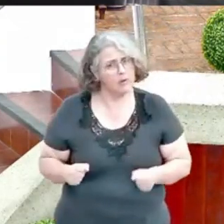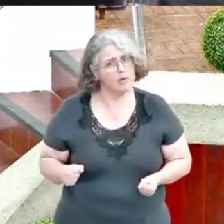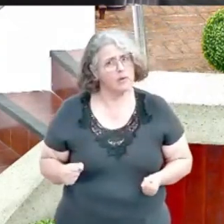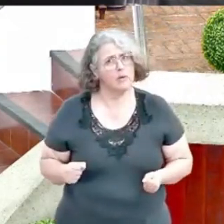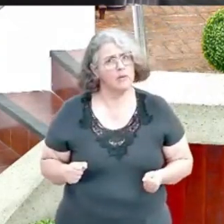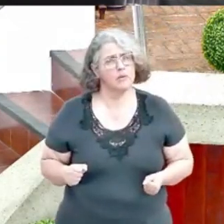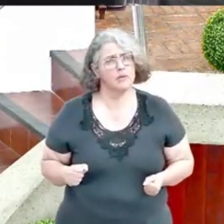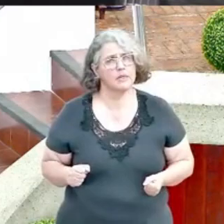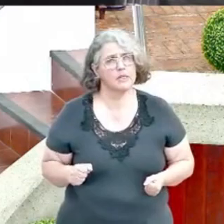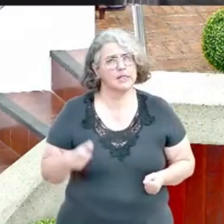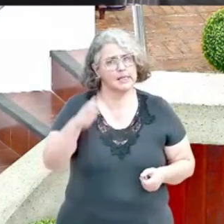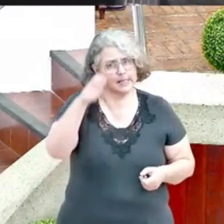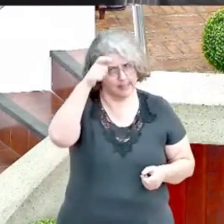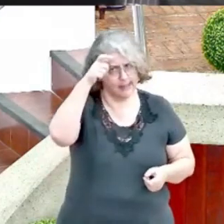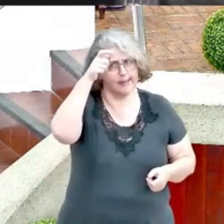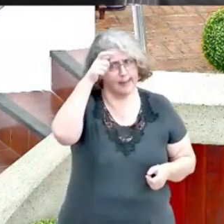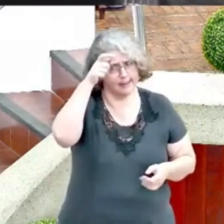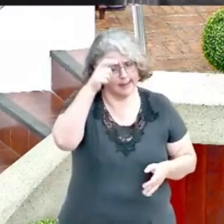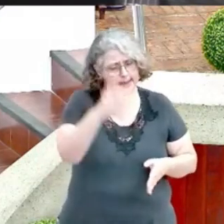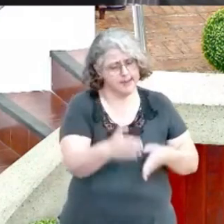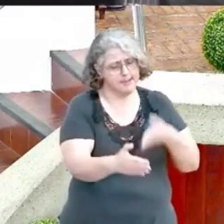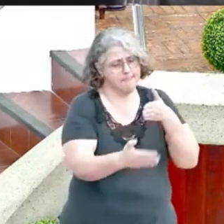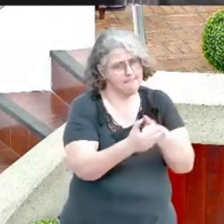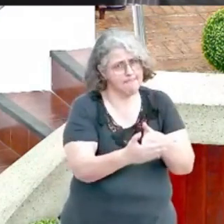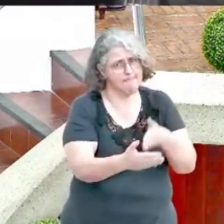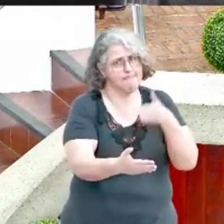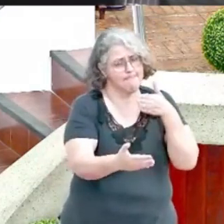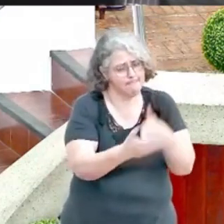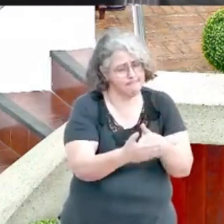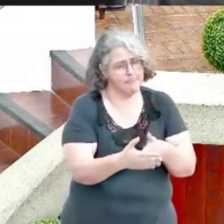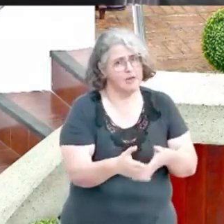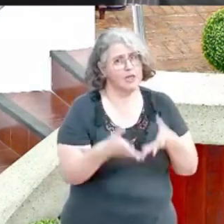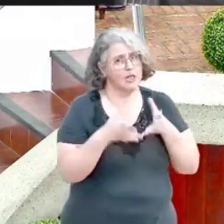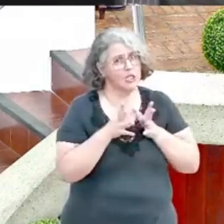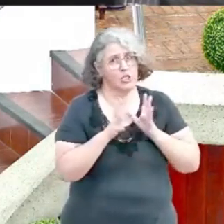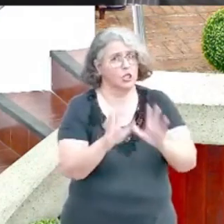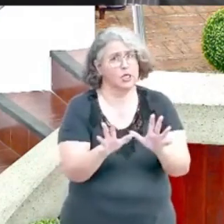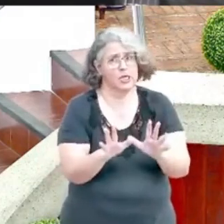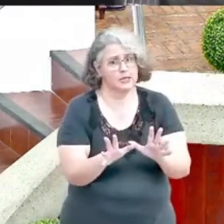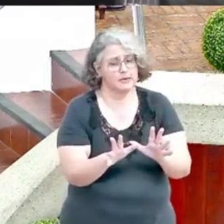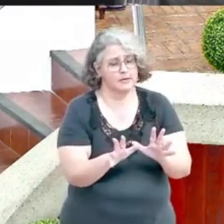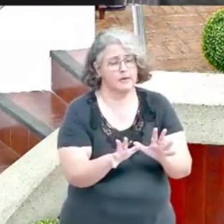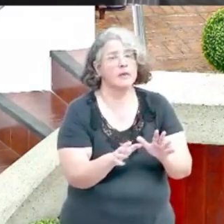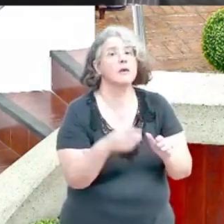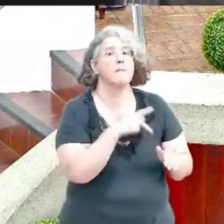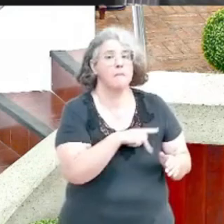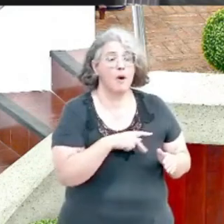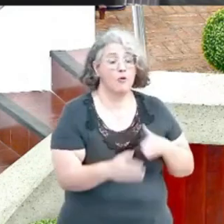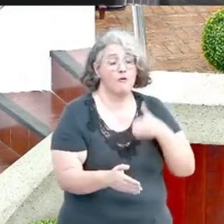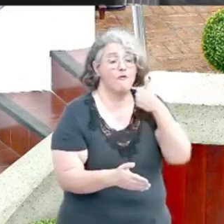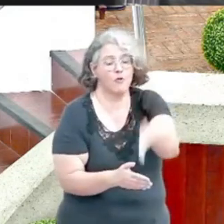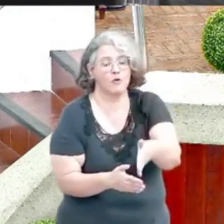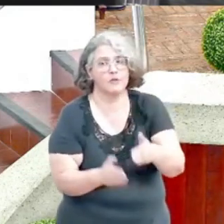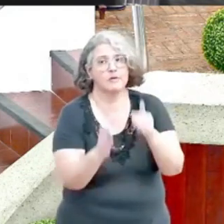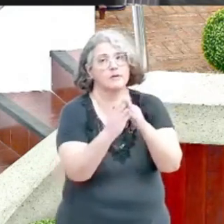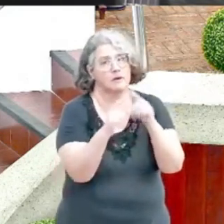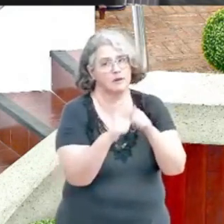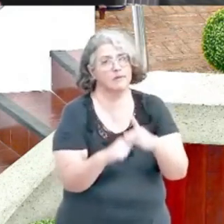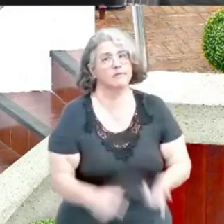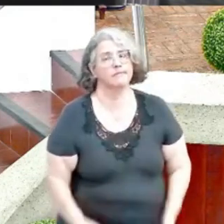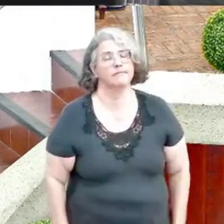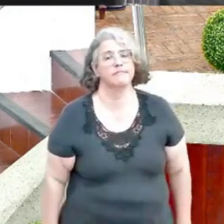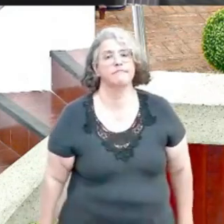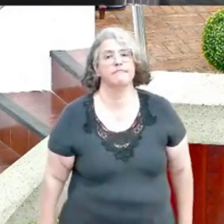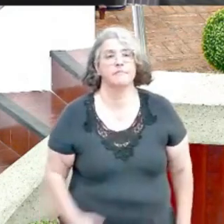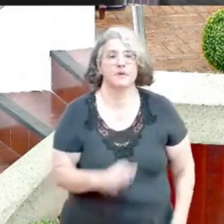de que foi Satanás que não quis que ele estivesse com a igreja. Ele não explica o que